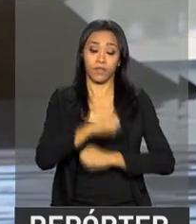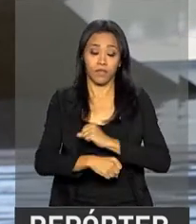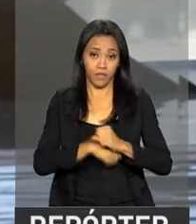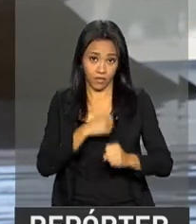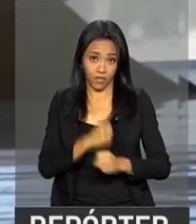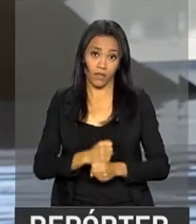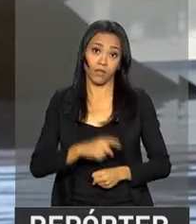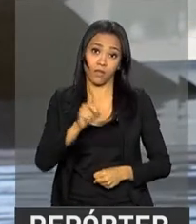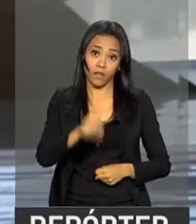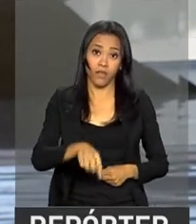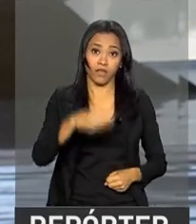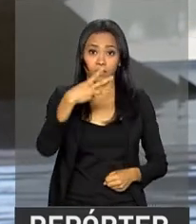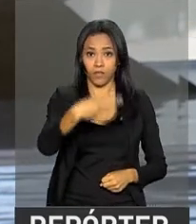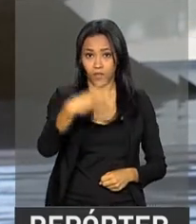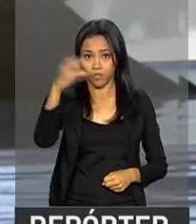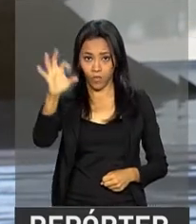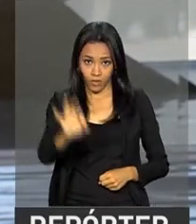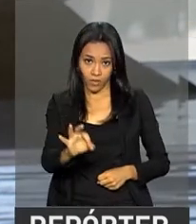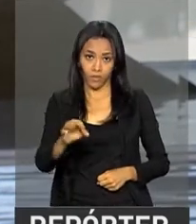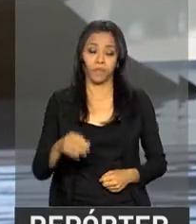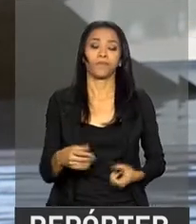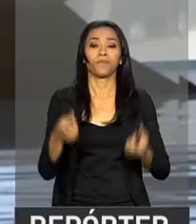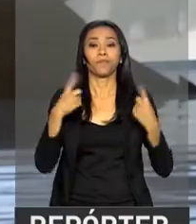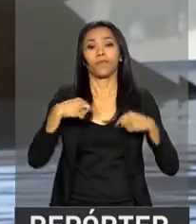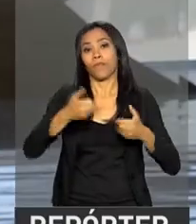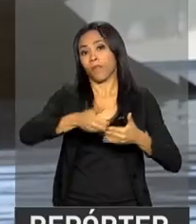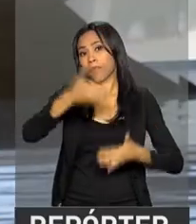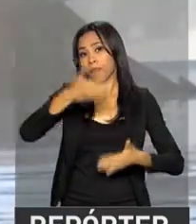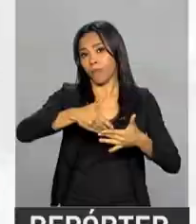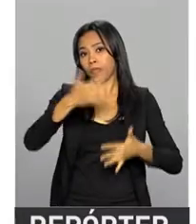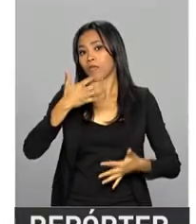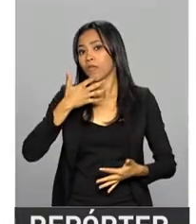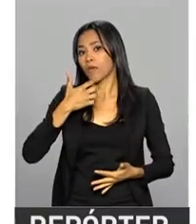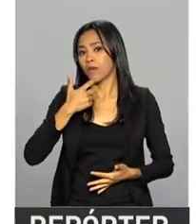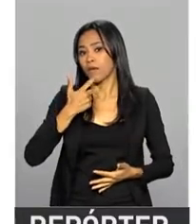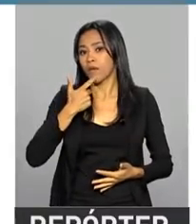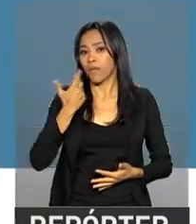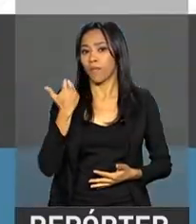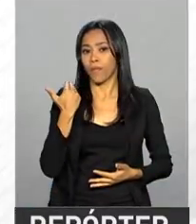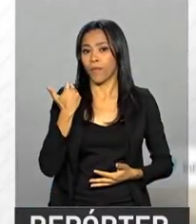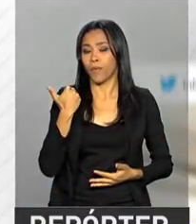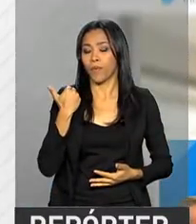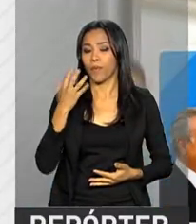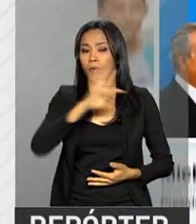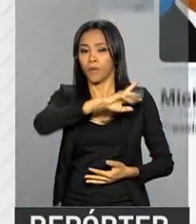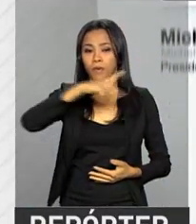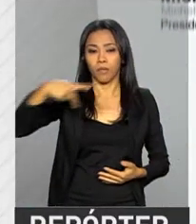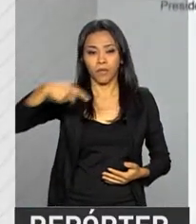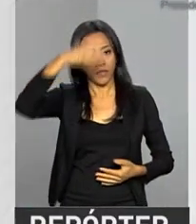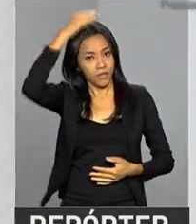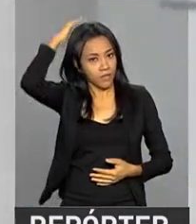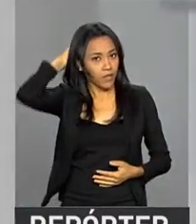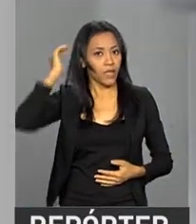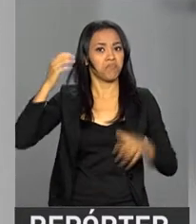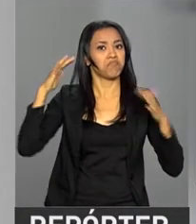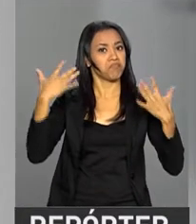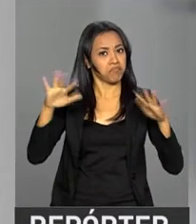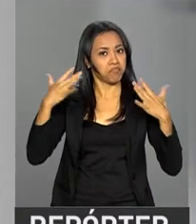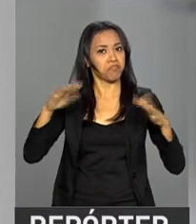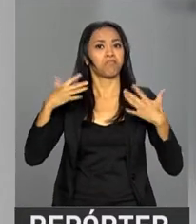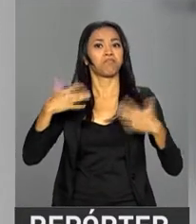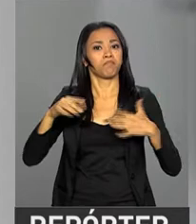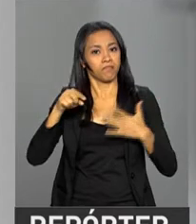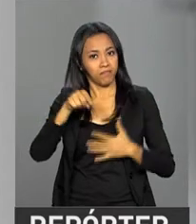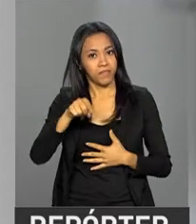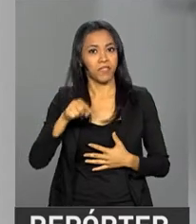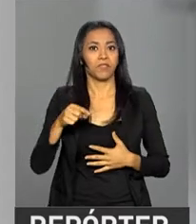é de 3 por cento pelas redes sociais agora há pouco o presidente michel temer comentou esse resultado comemorou esse resultado